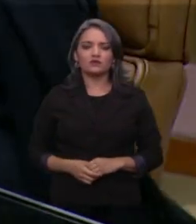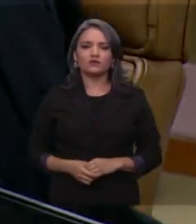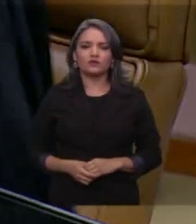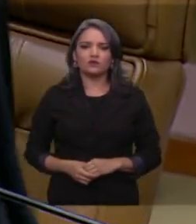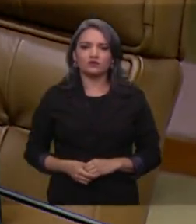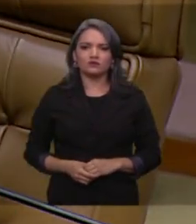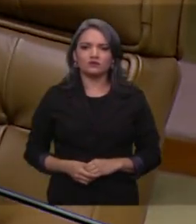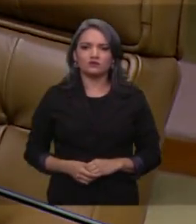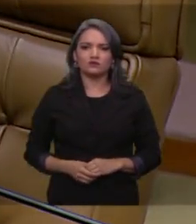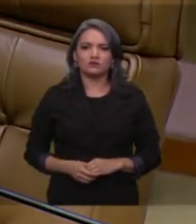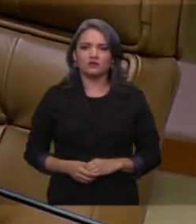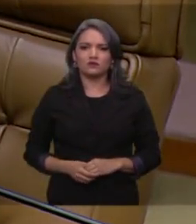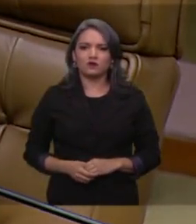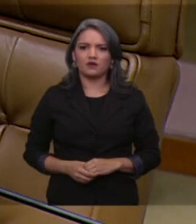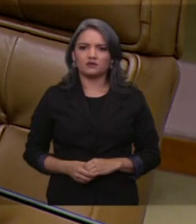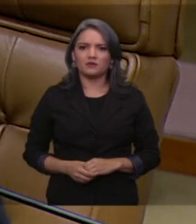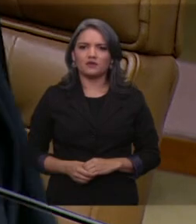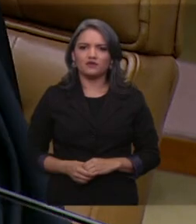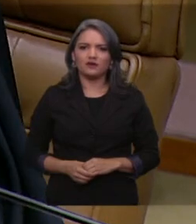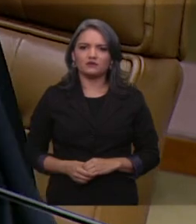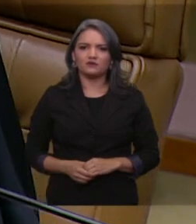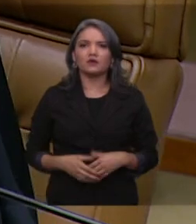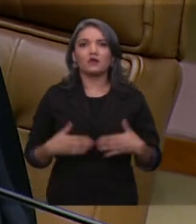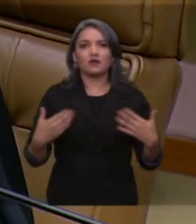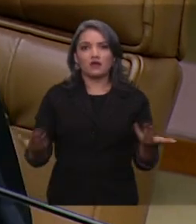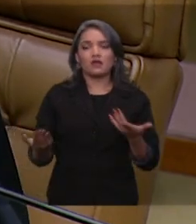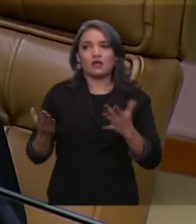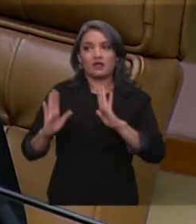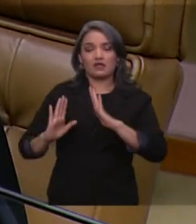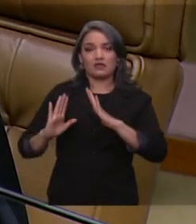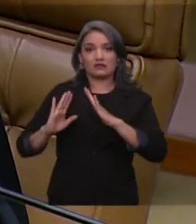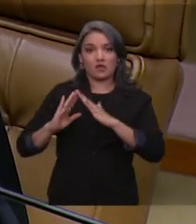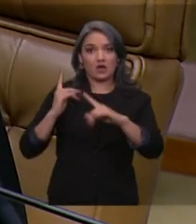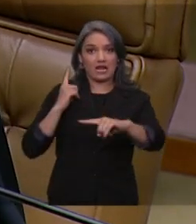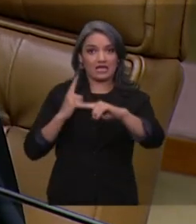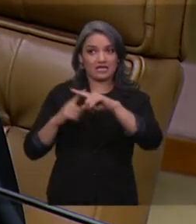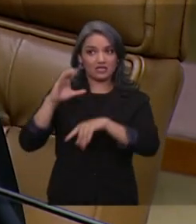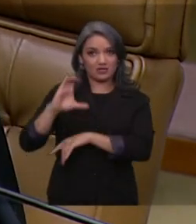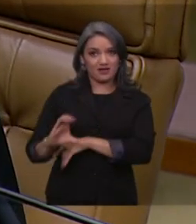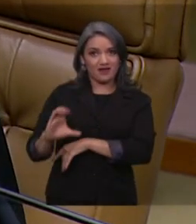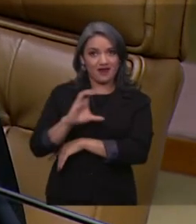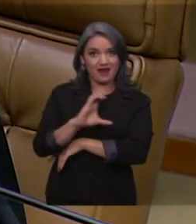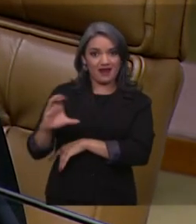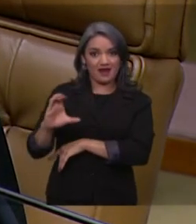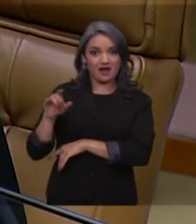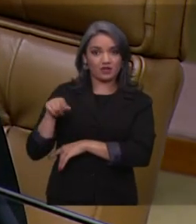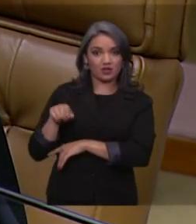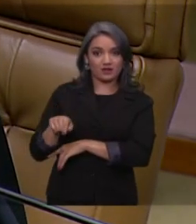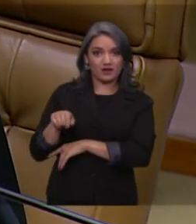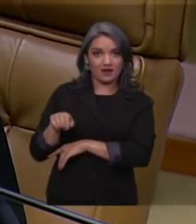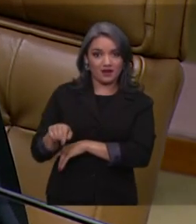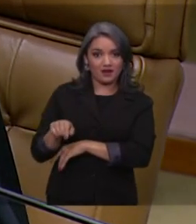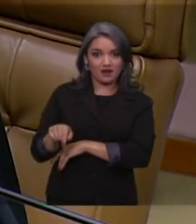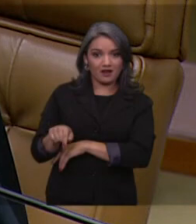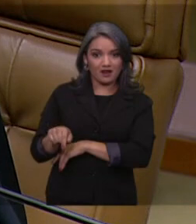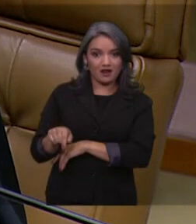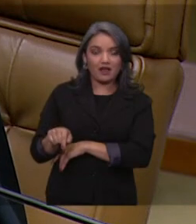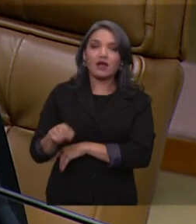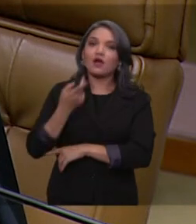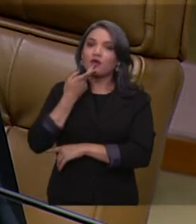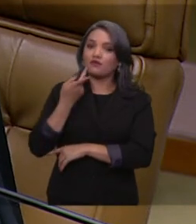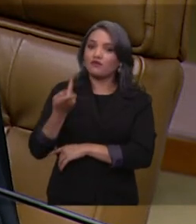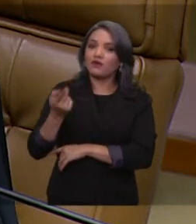uma constituição confessional para a Igreja Católica Apostólica Romana, o casamento era